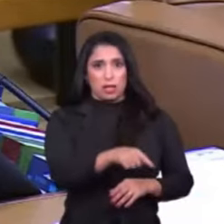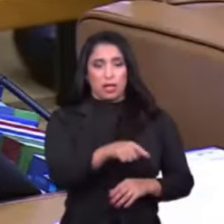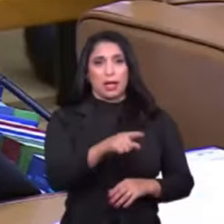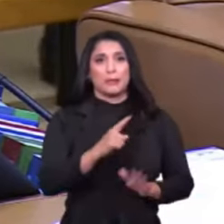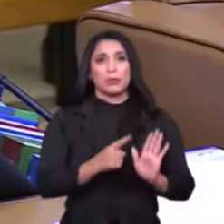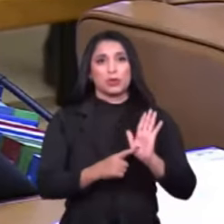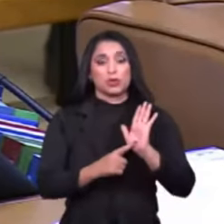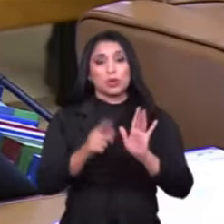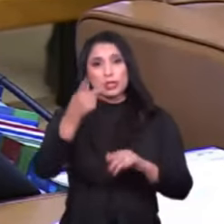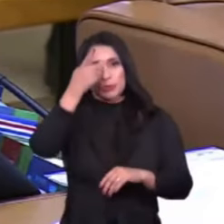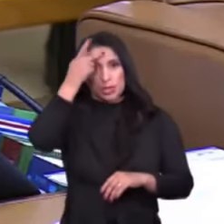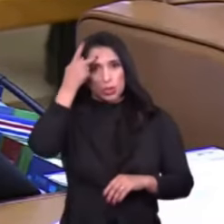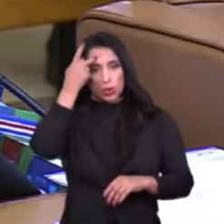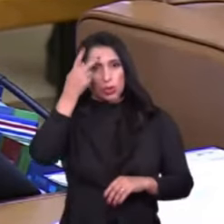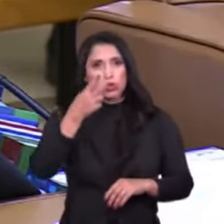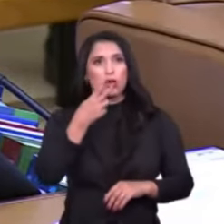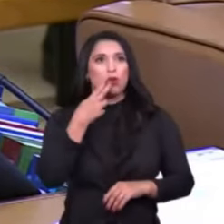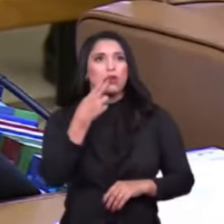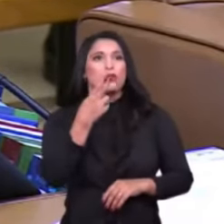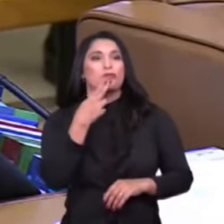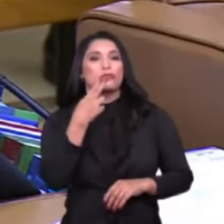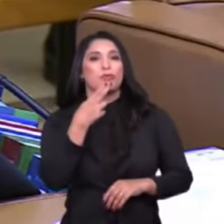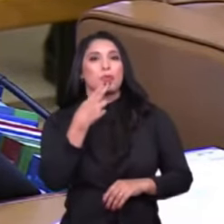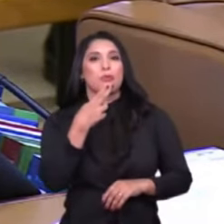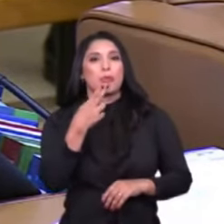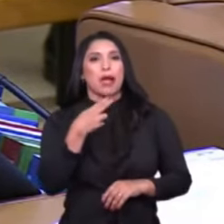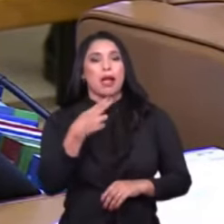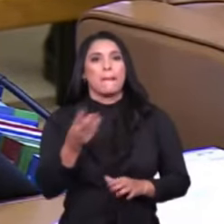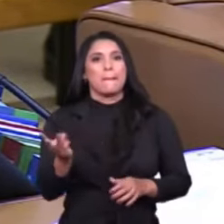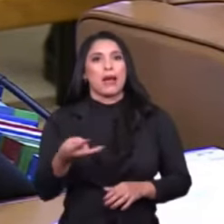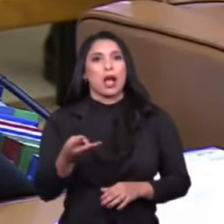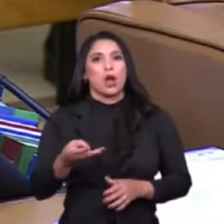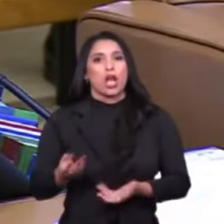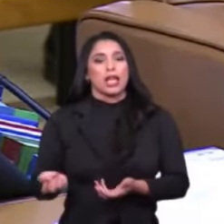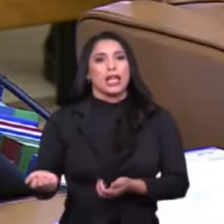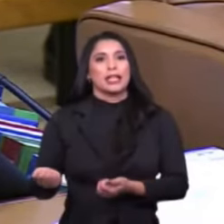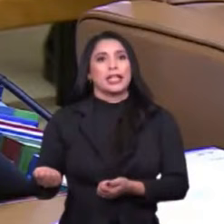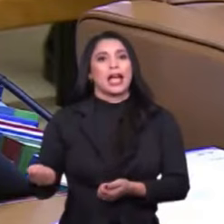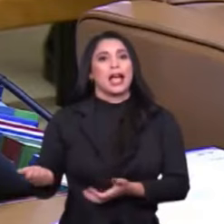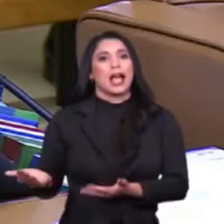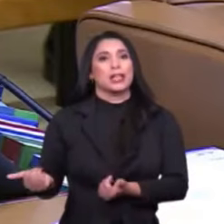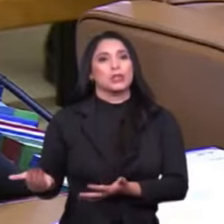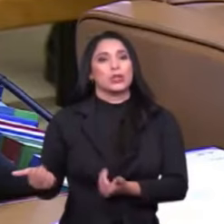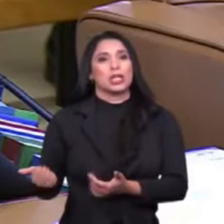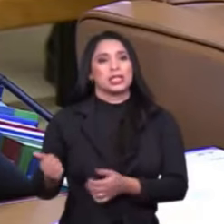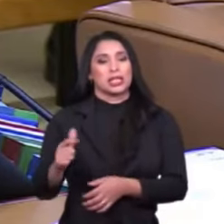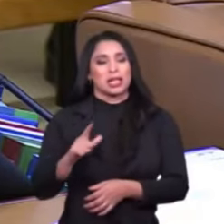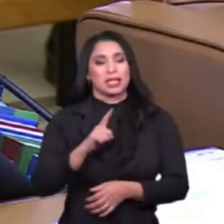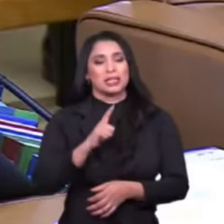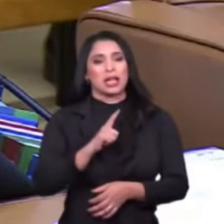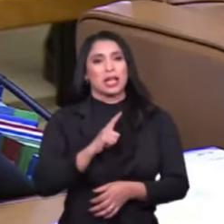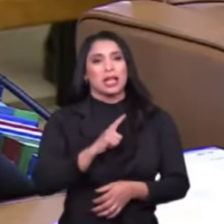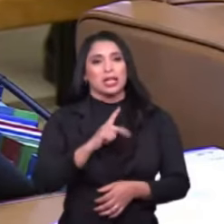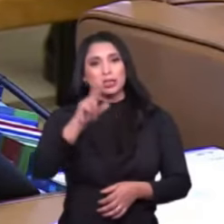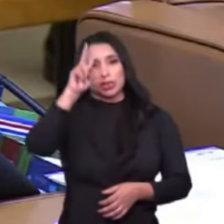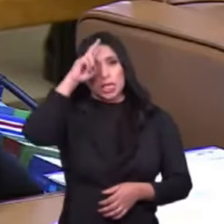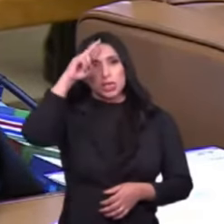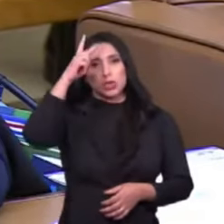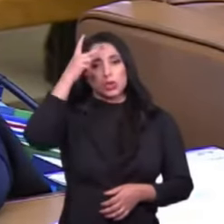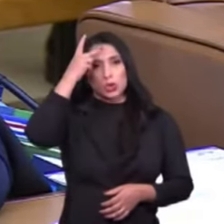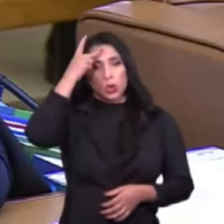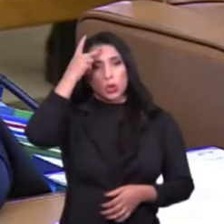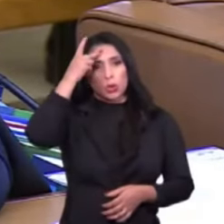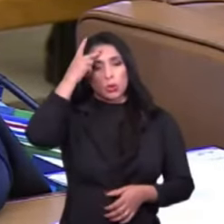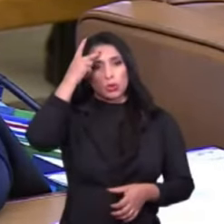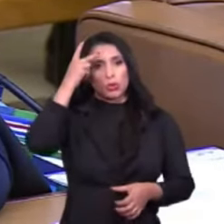pessoas que começaram a fumar maconha na adolescência e que tinham transtornos pelo seu uso, perderam em média 9